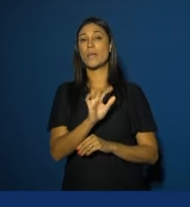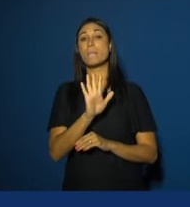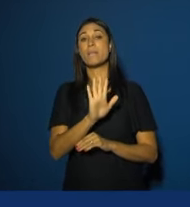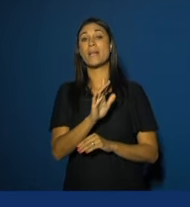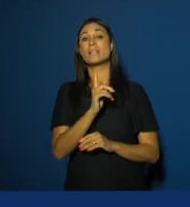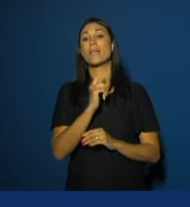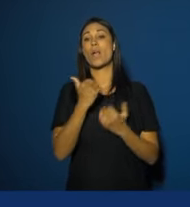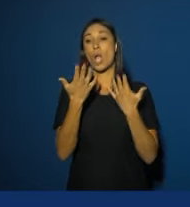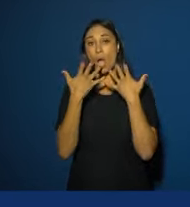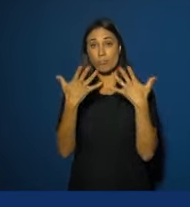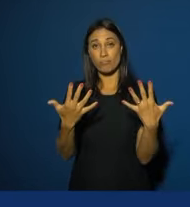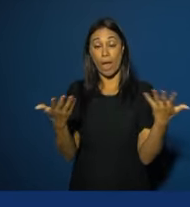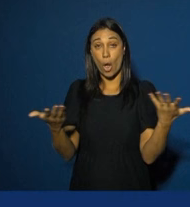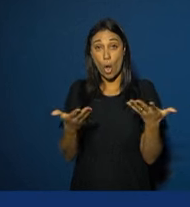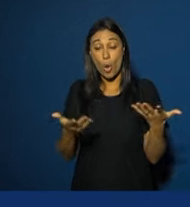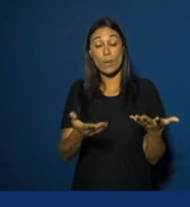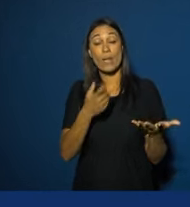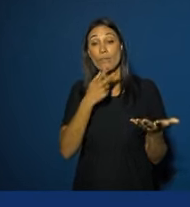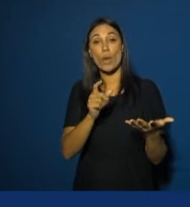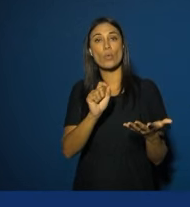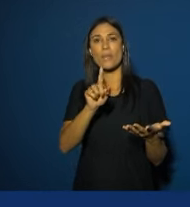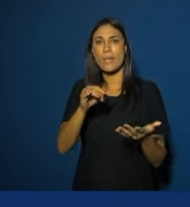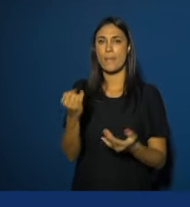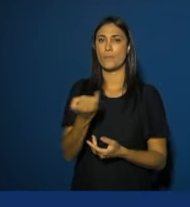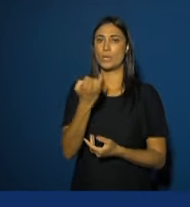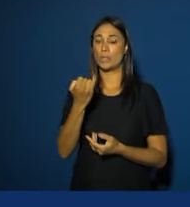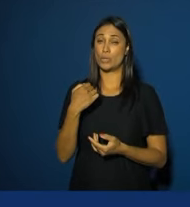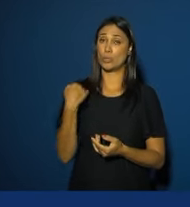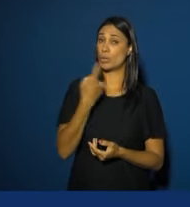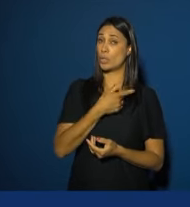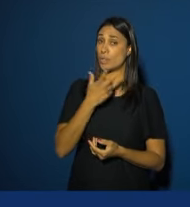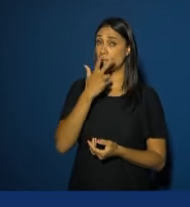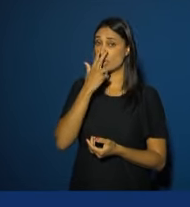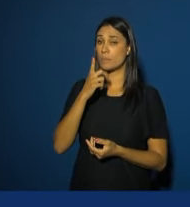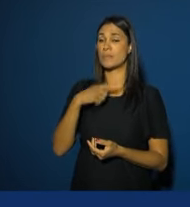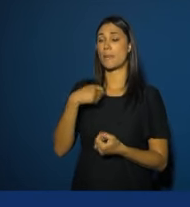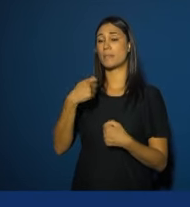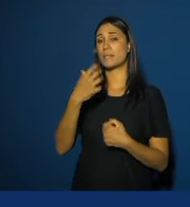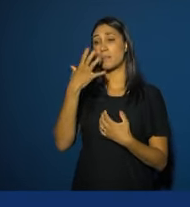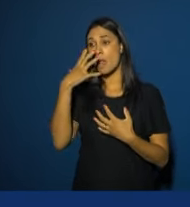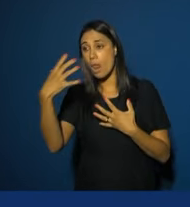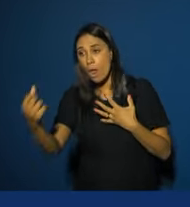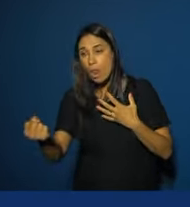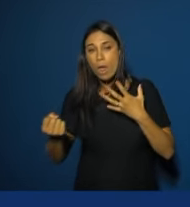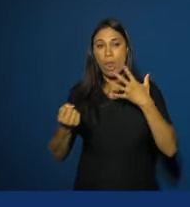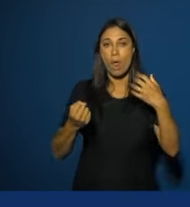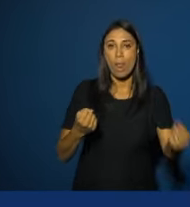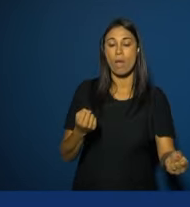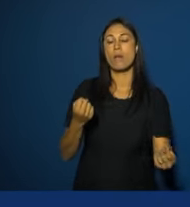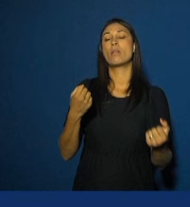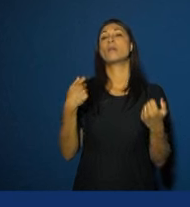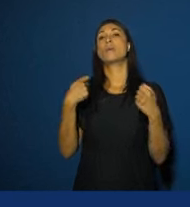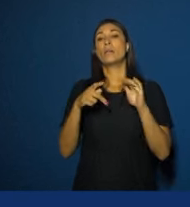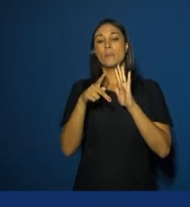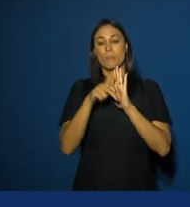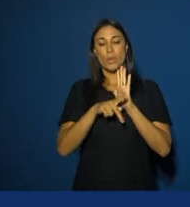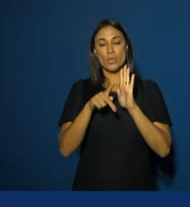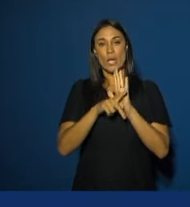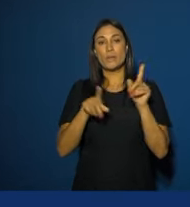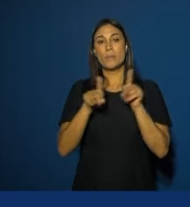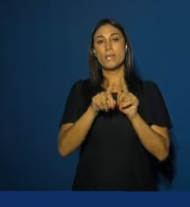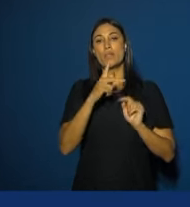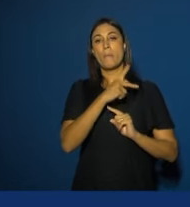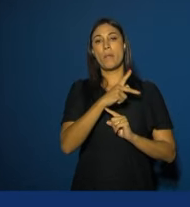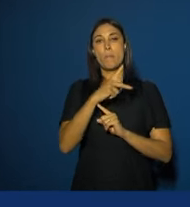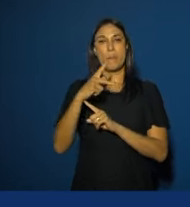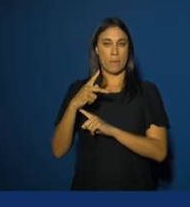nessa plateia eu quero dizer que nós consideramos necessário atrair novos players, operadores, para projetos de concessões e